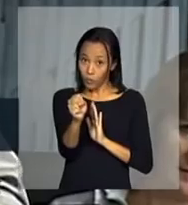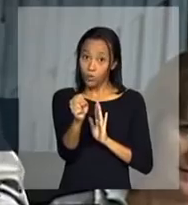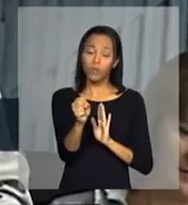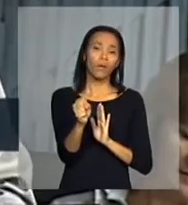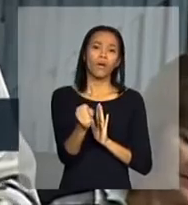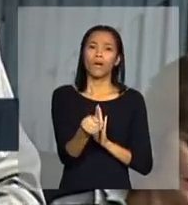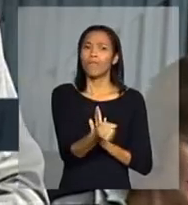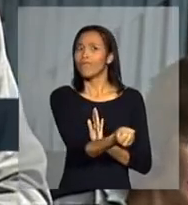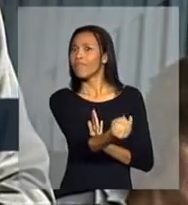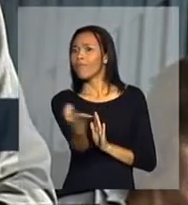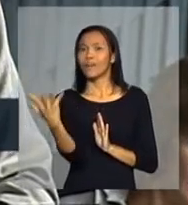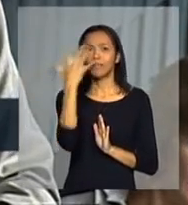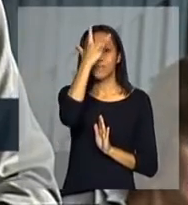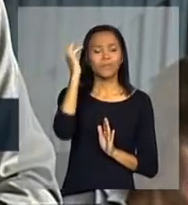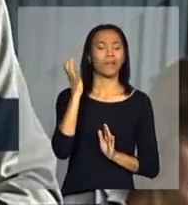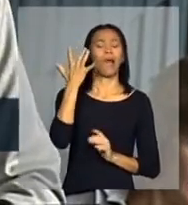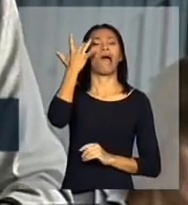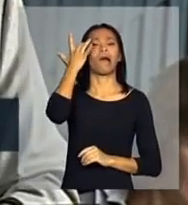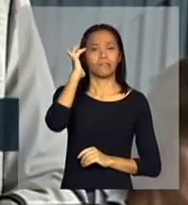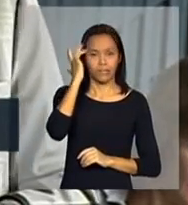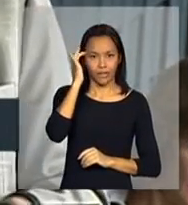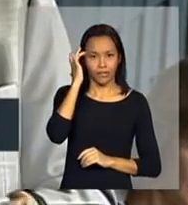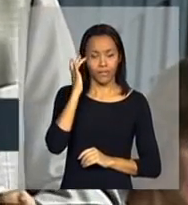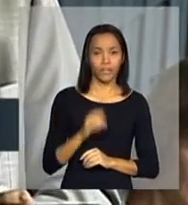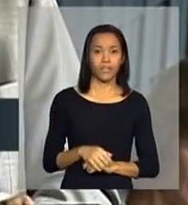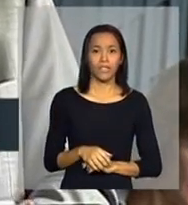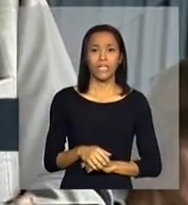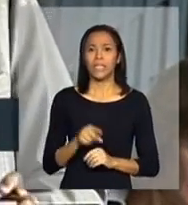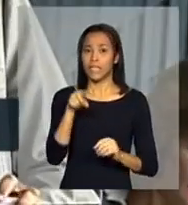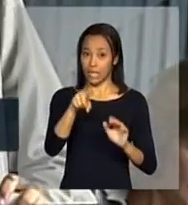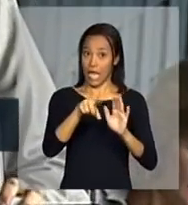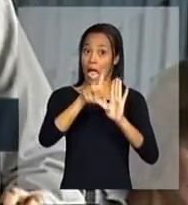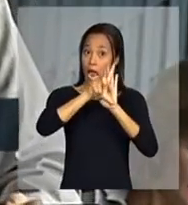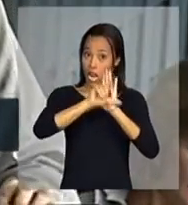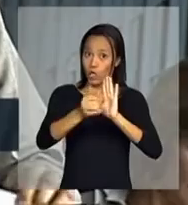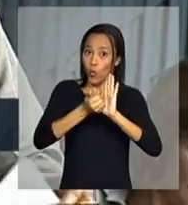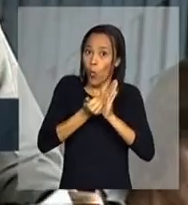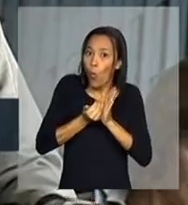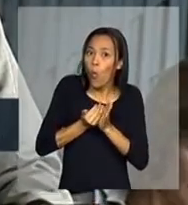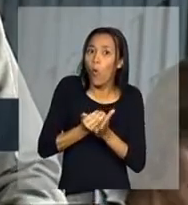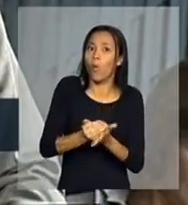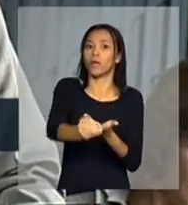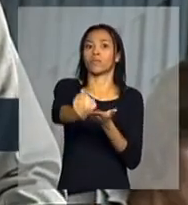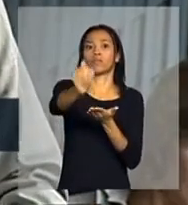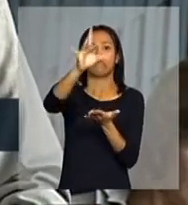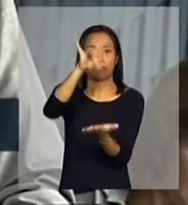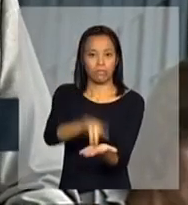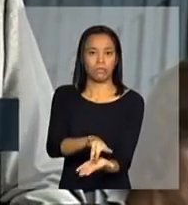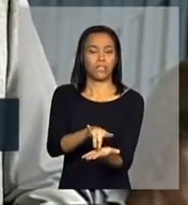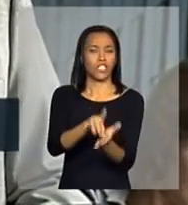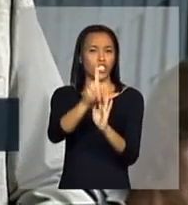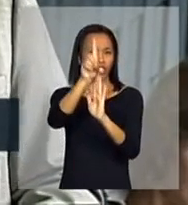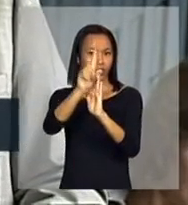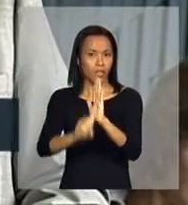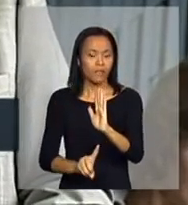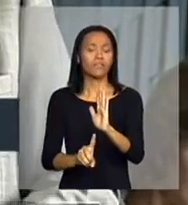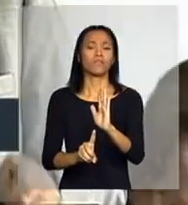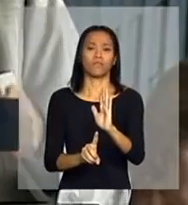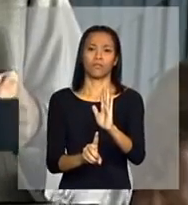muitos de nós achávamos que com o simples fato da Constituição entrar em vigor, direitos que